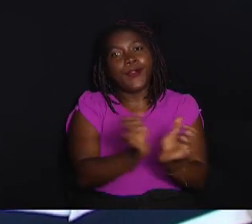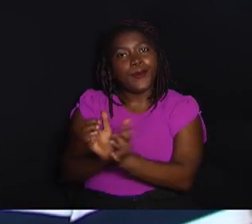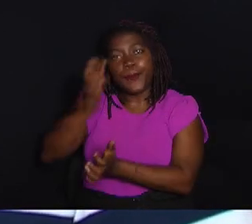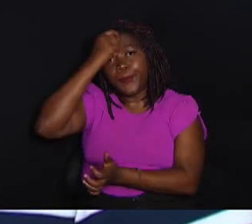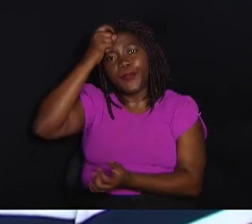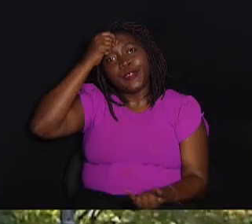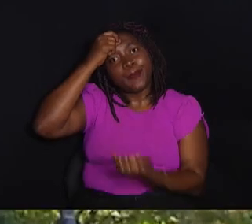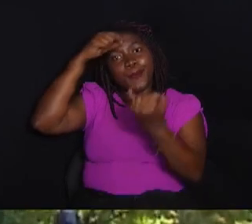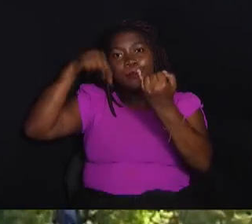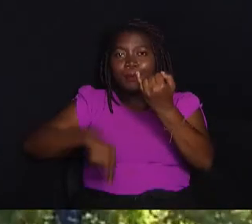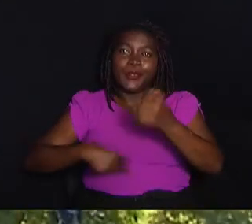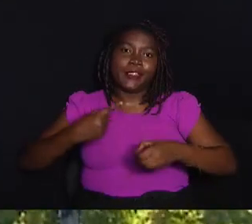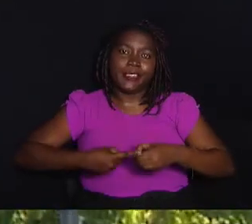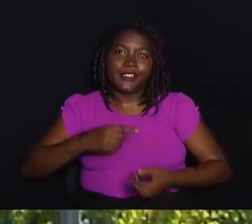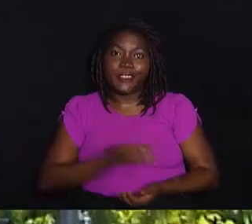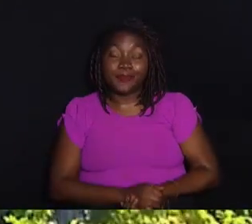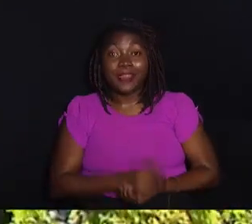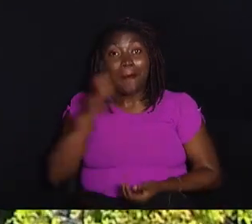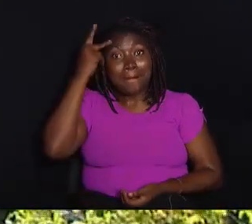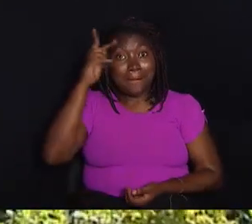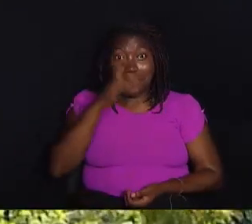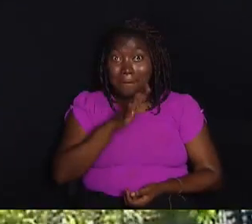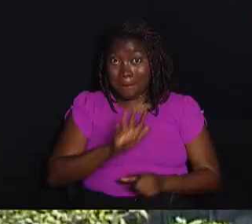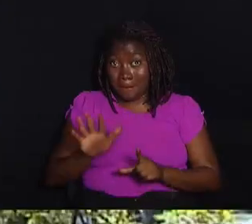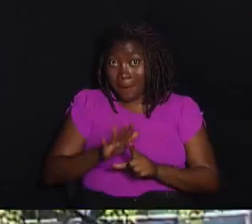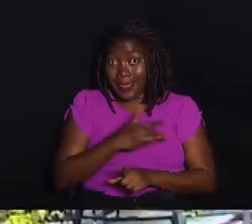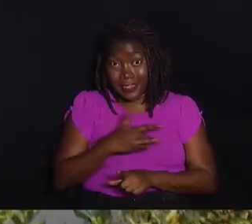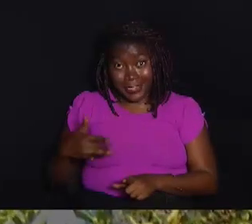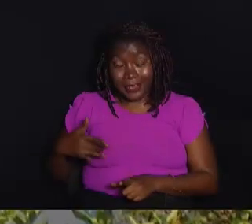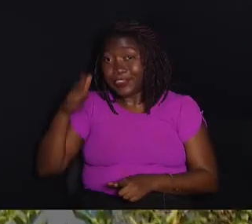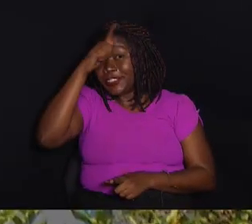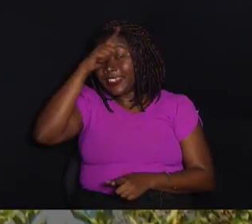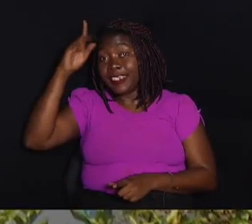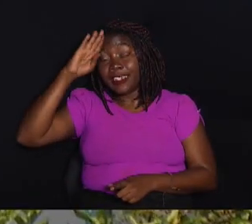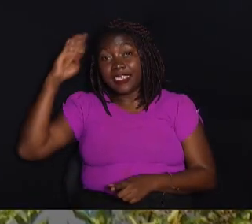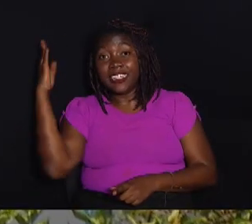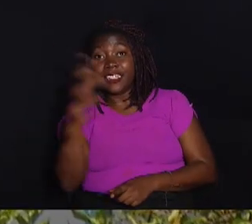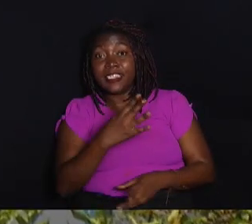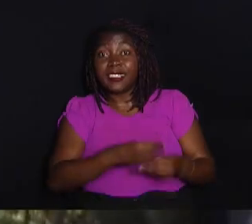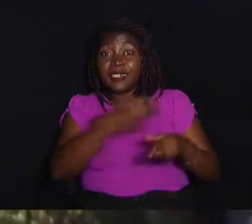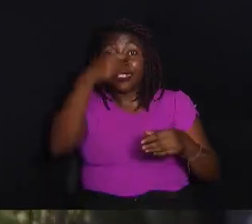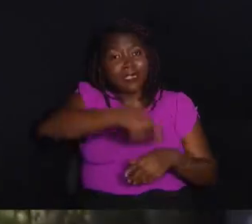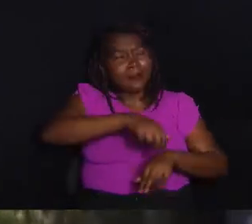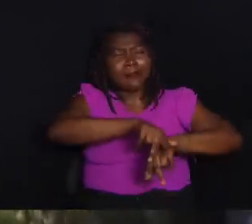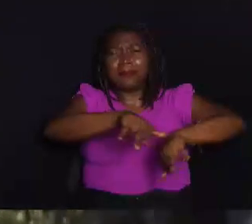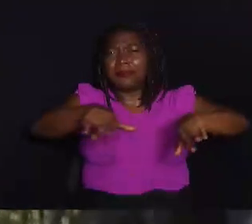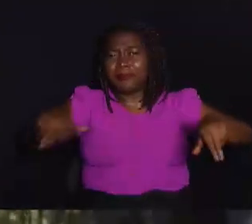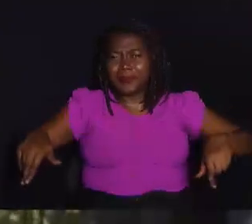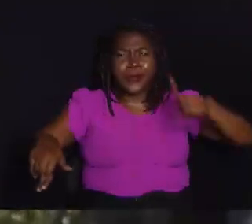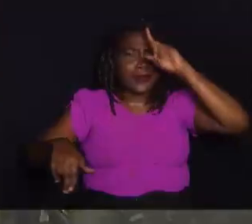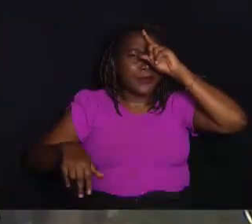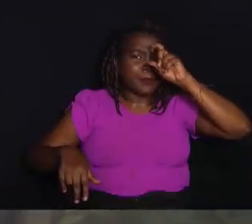importantes aqui na nossa cidade para a área da saúde peta destinou emendas impositivas para diversos Centro de Saúde Hospital